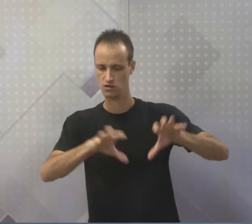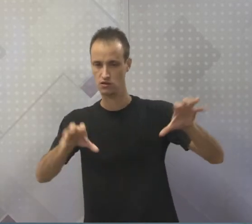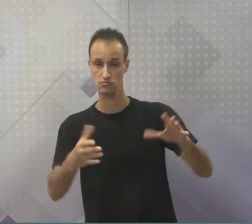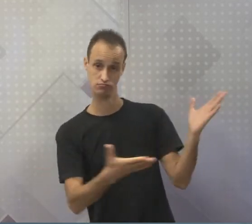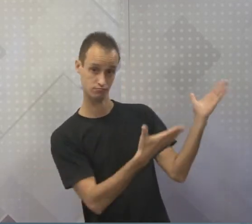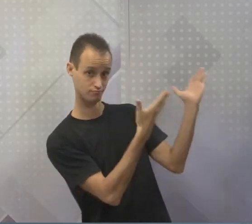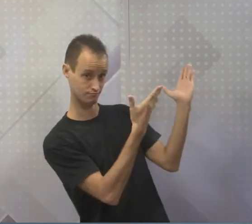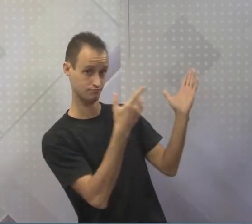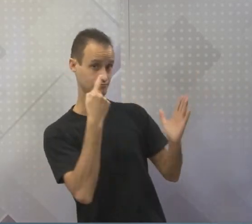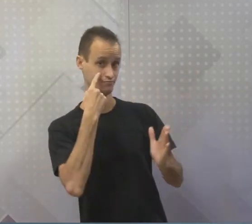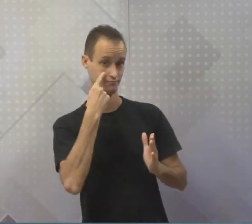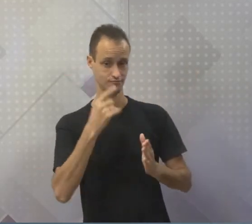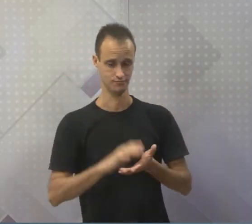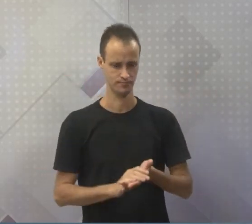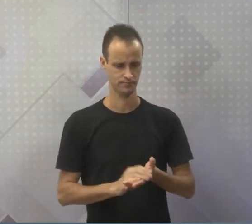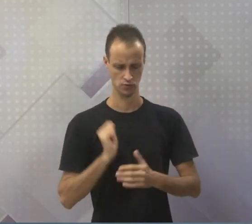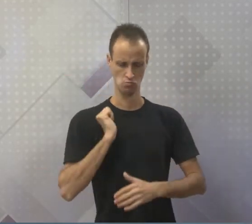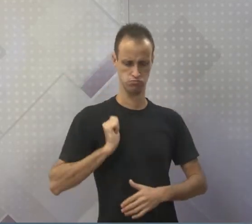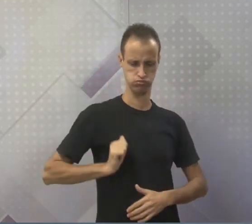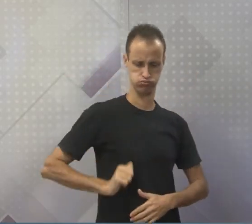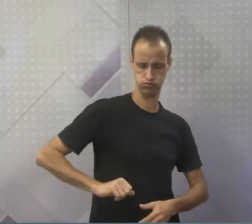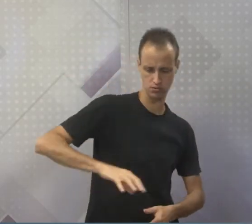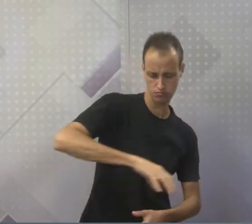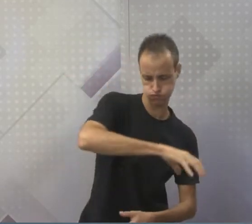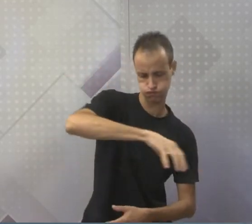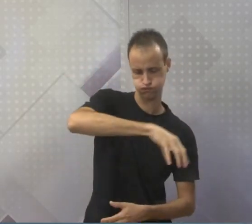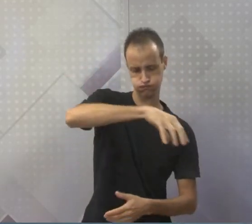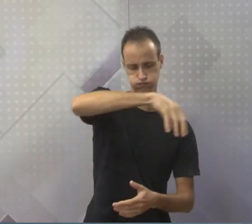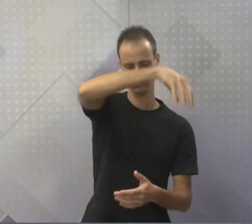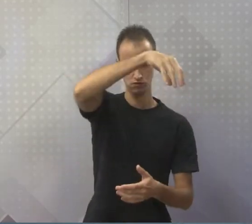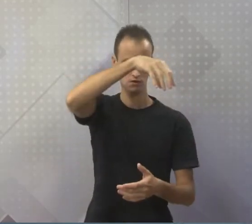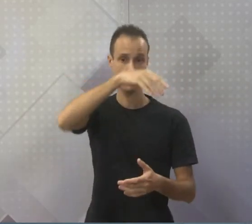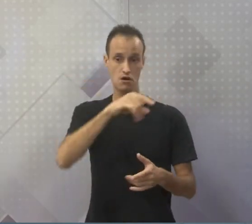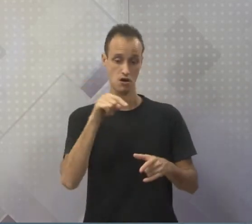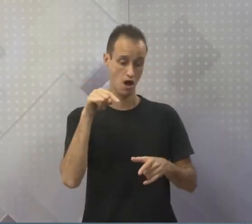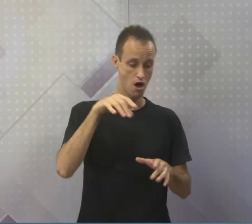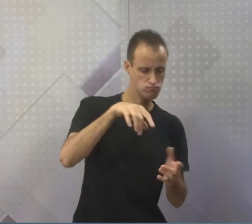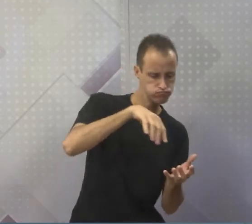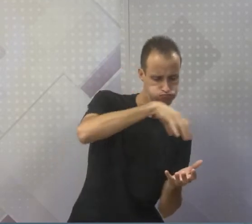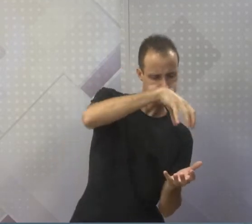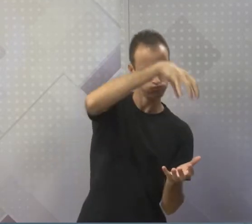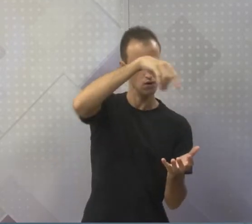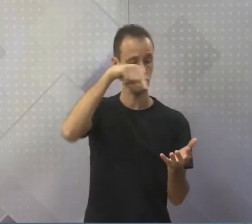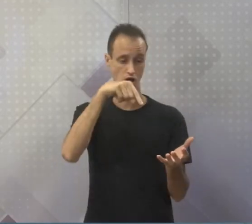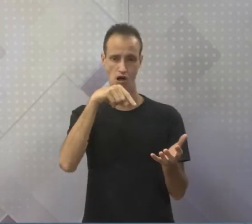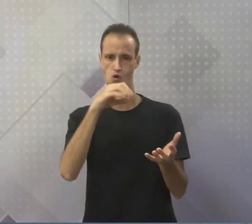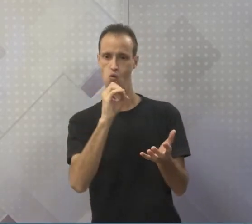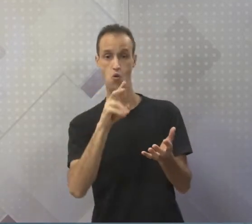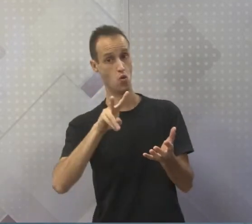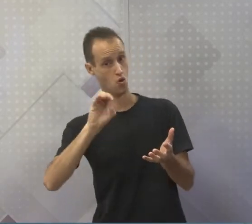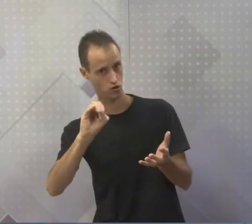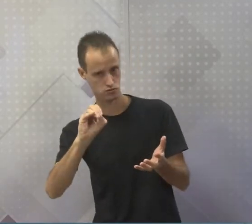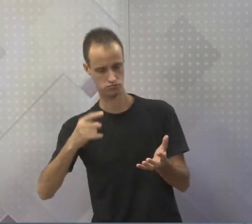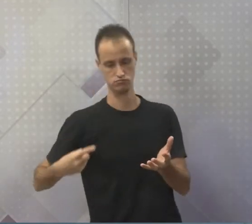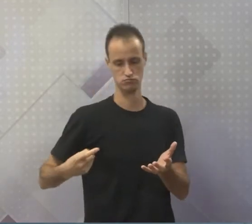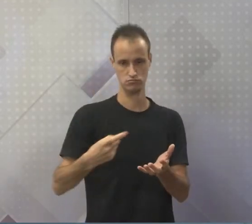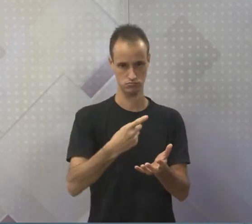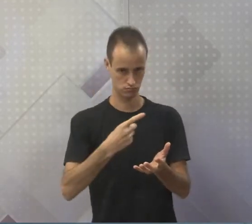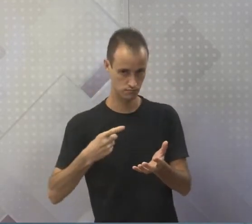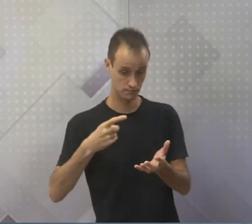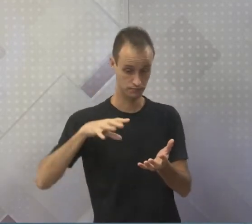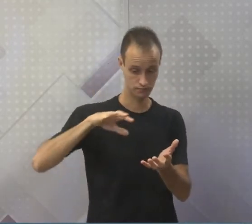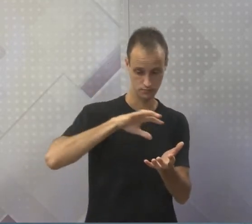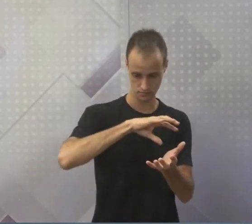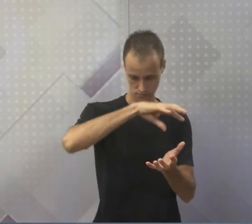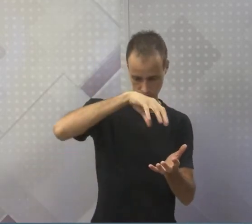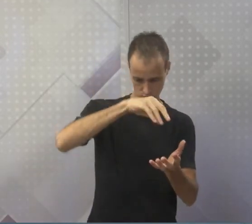né? Nas fezes dela terão os ovos da lombriga. Esses ovos